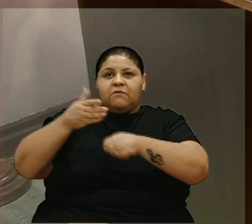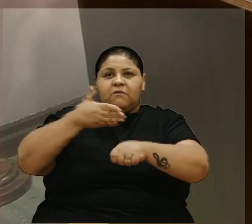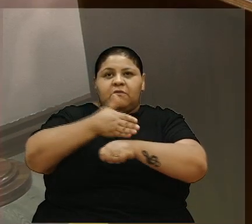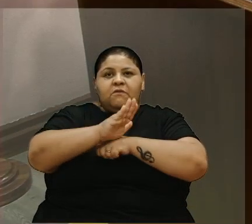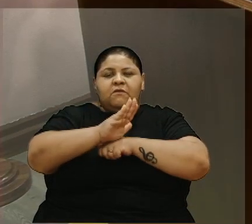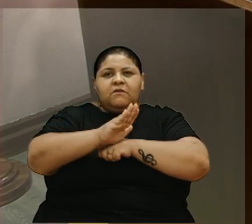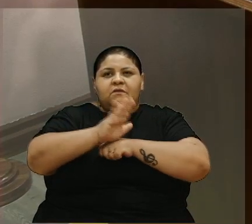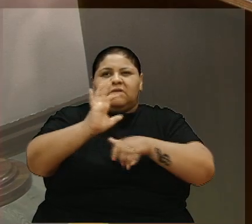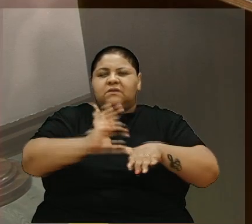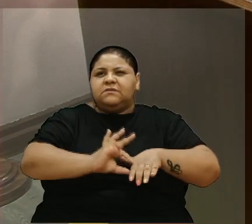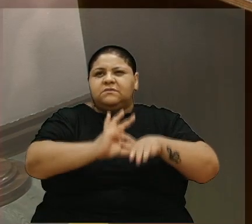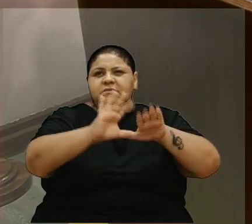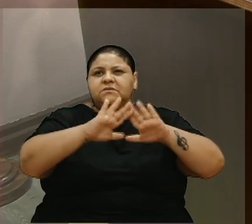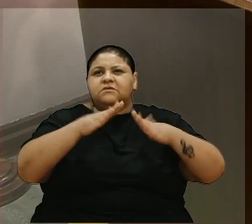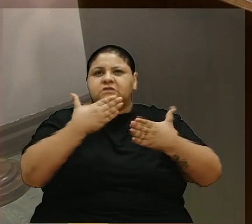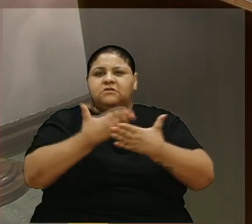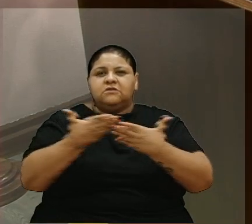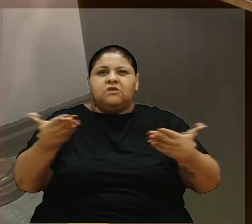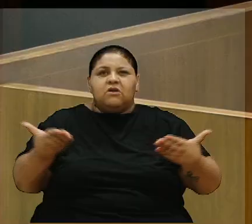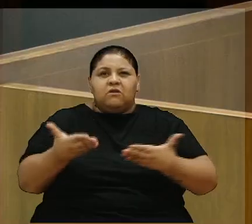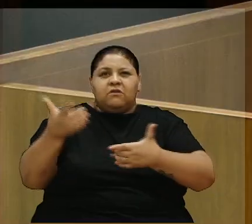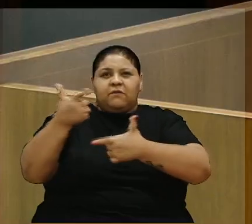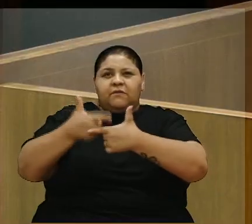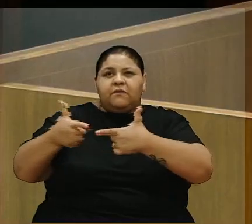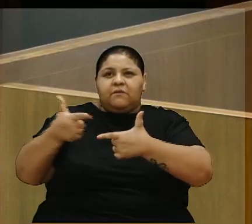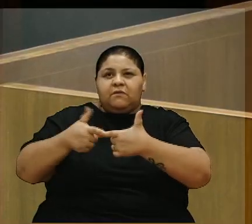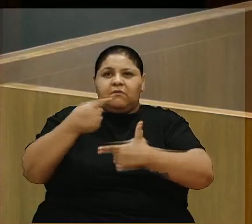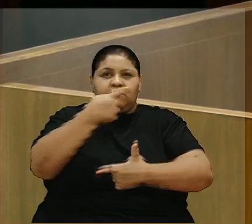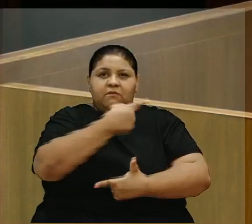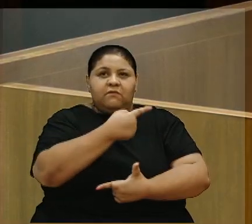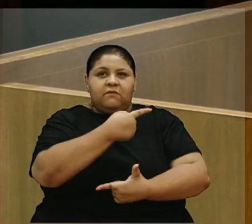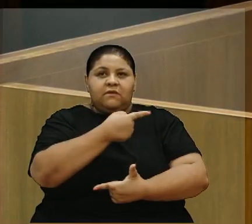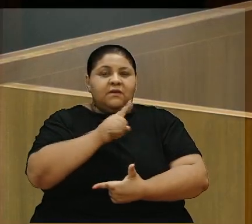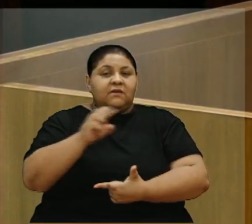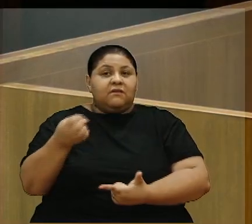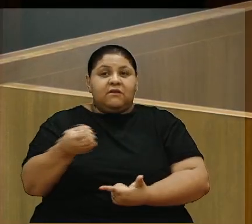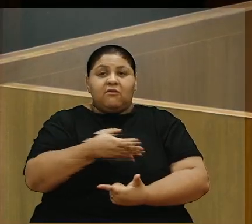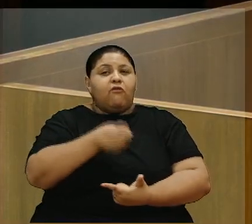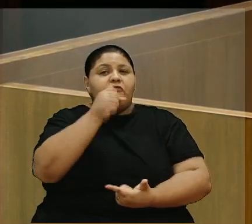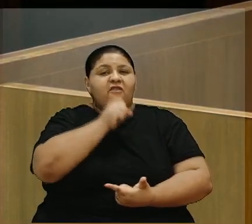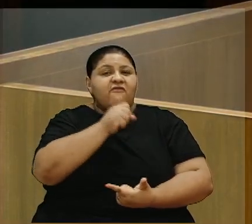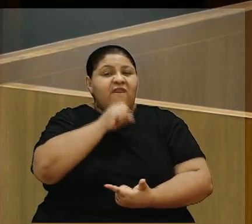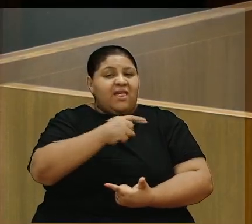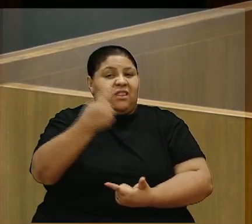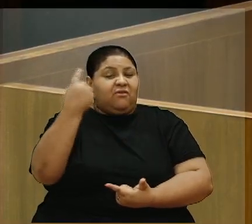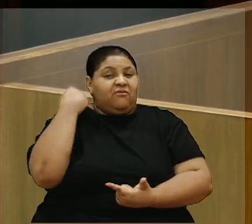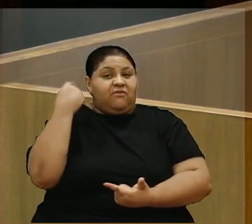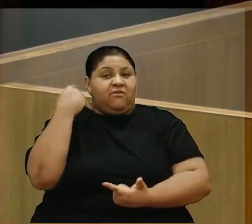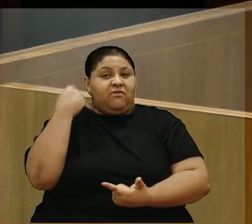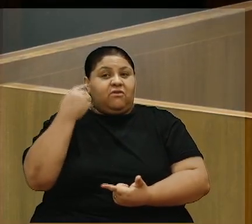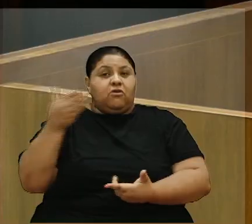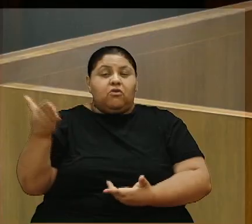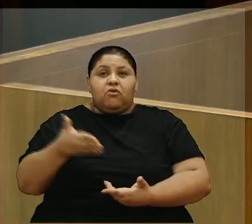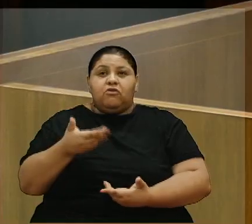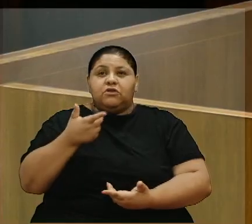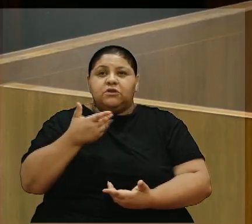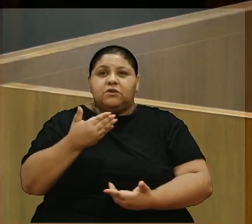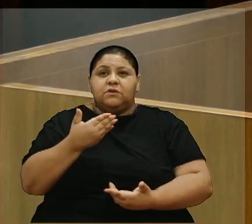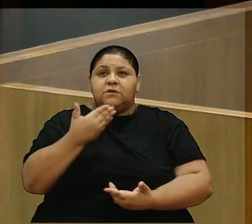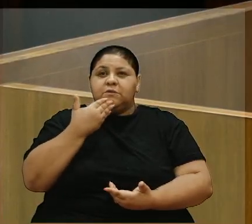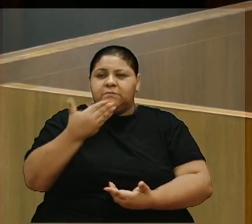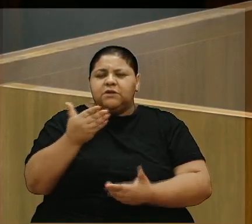nas escolas, eu vou trazer problemas aqui, como o Clayton disse, não são novos, são velhos. E eu quero pedir aos senhores